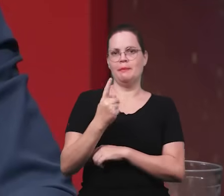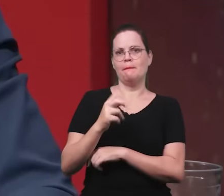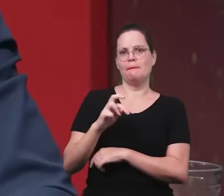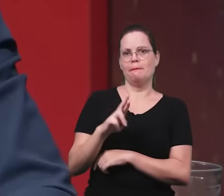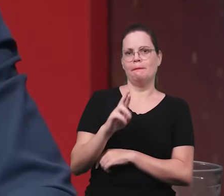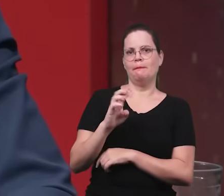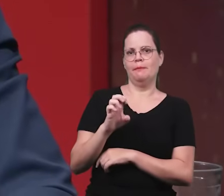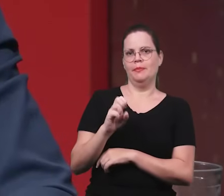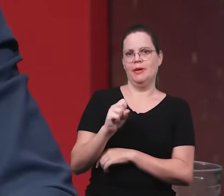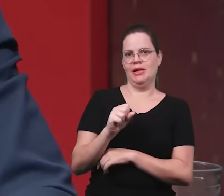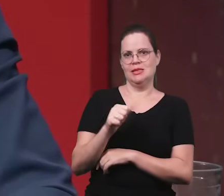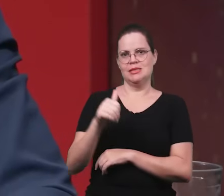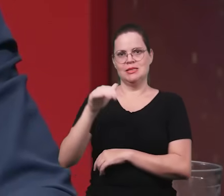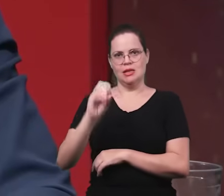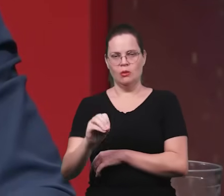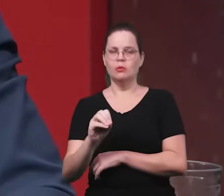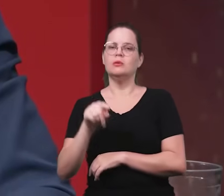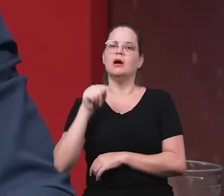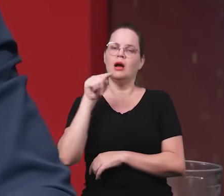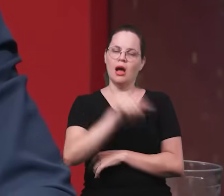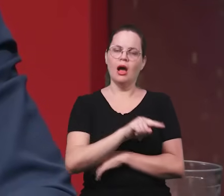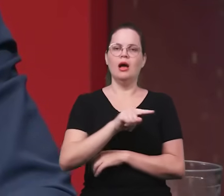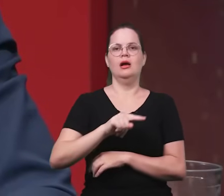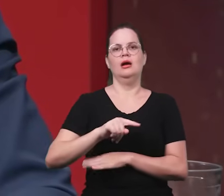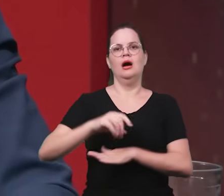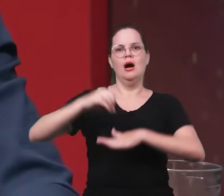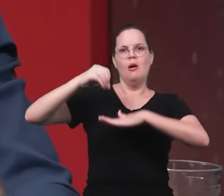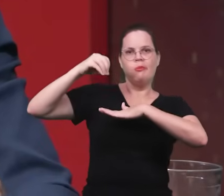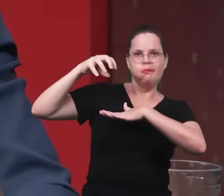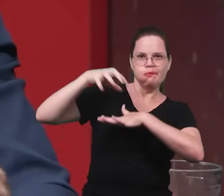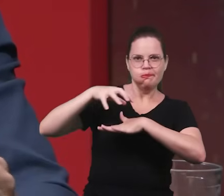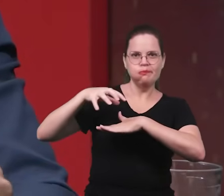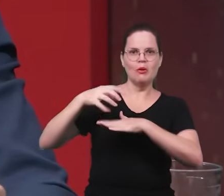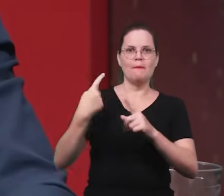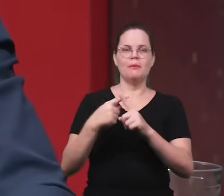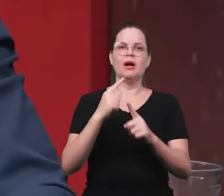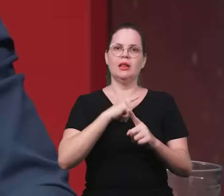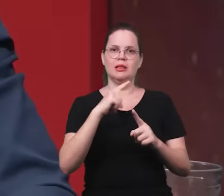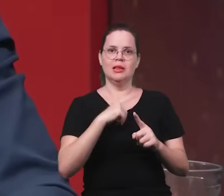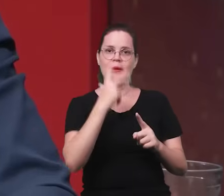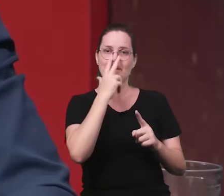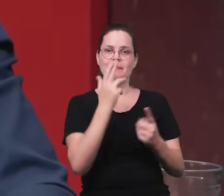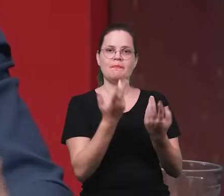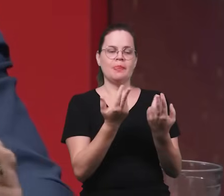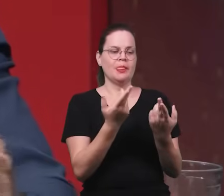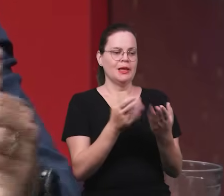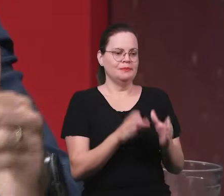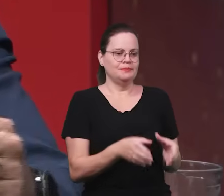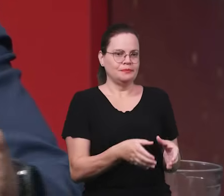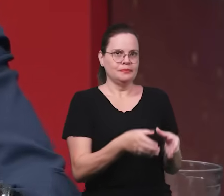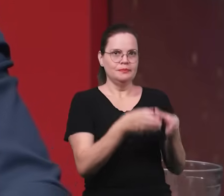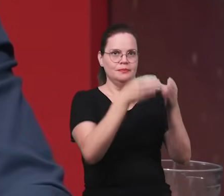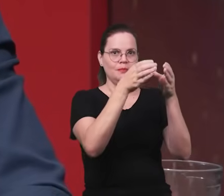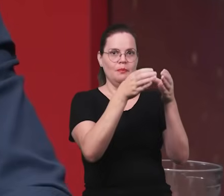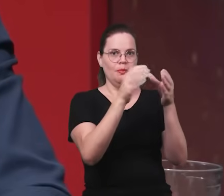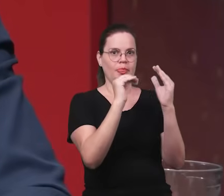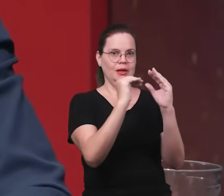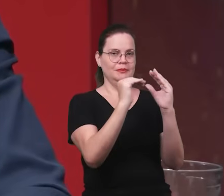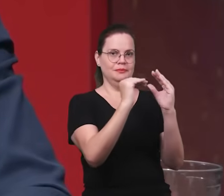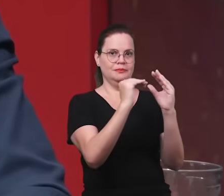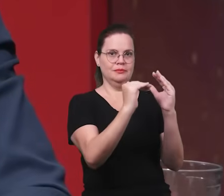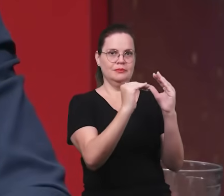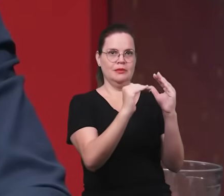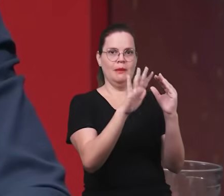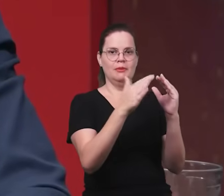pressão atmosférica, ou Pascal, né? É uma pressão que ela exerce uma coluna, né? Uma coluna que chega